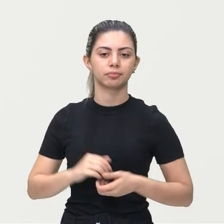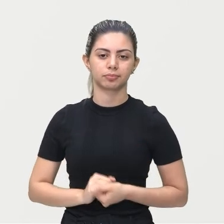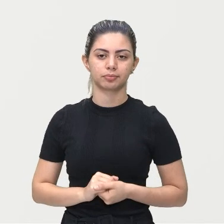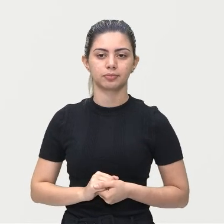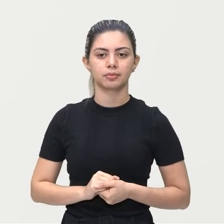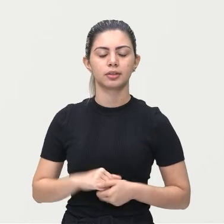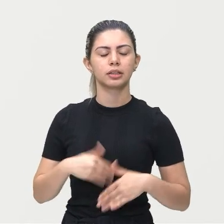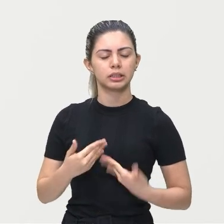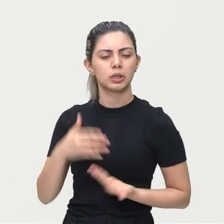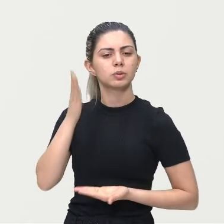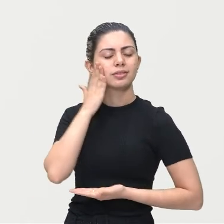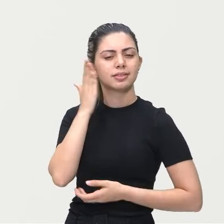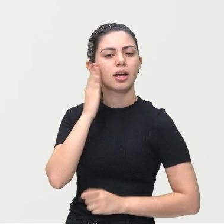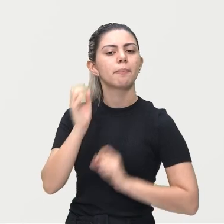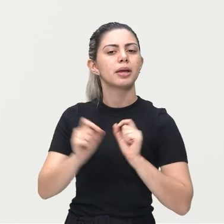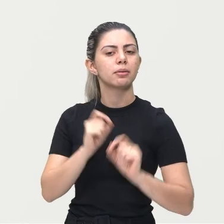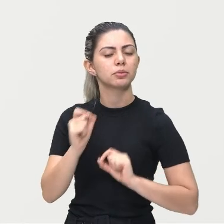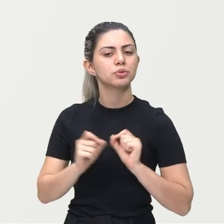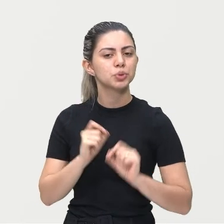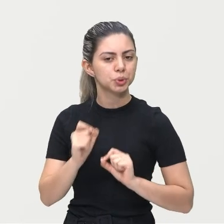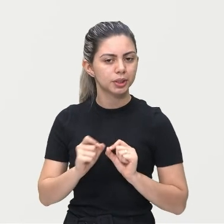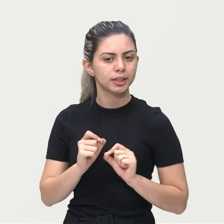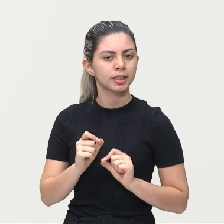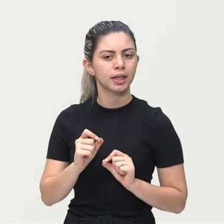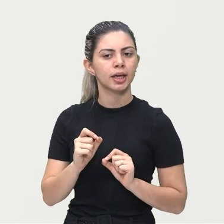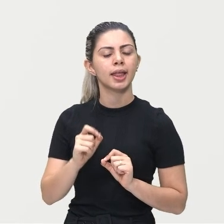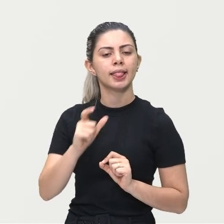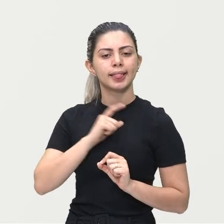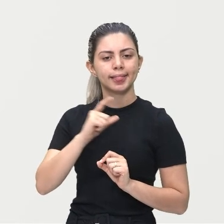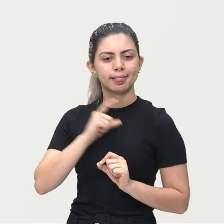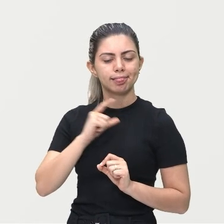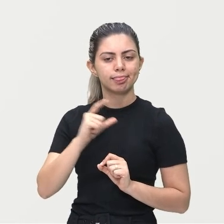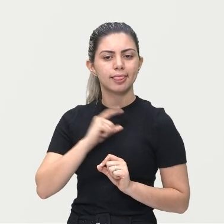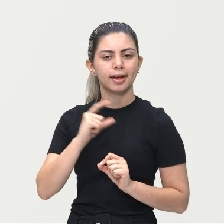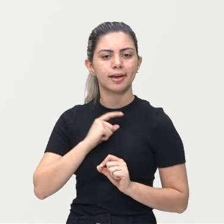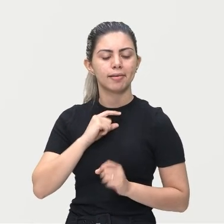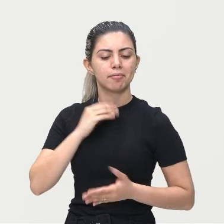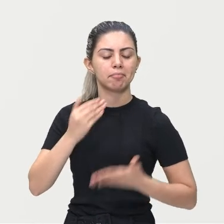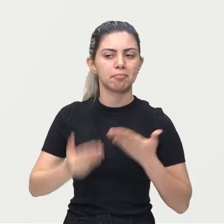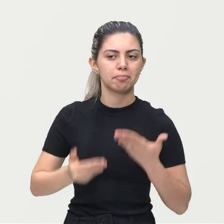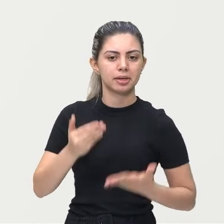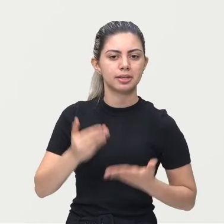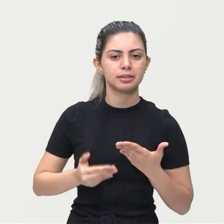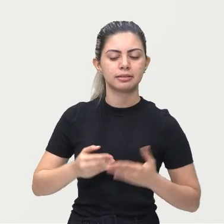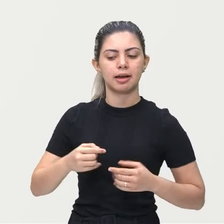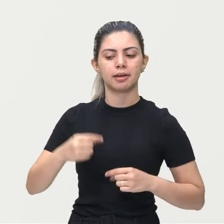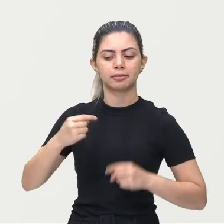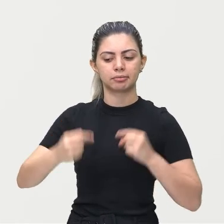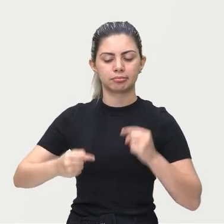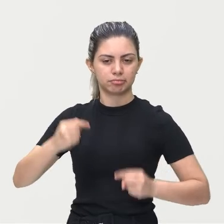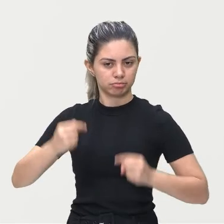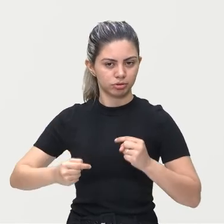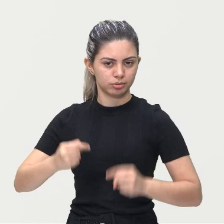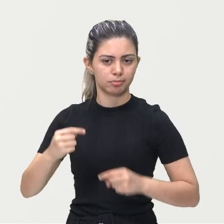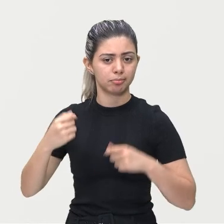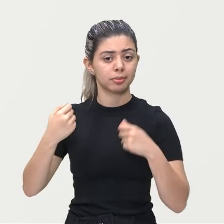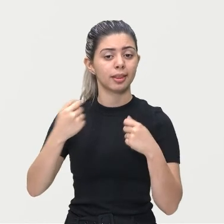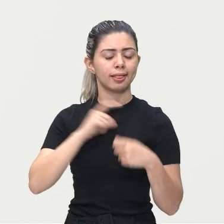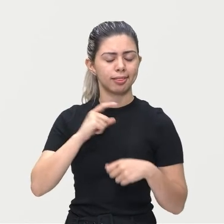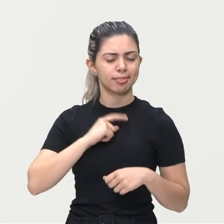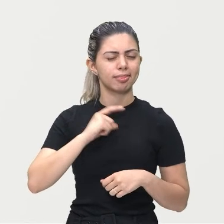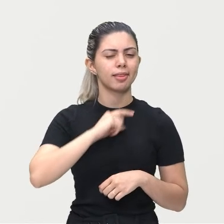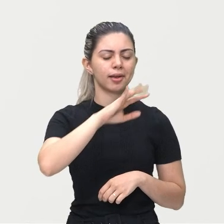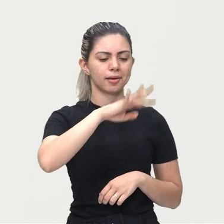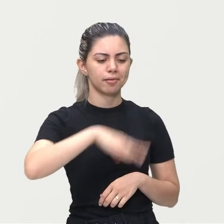já sabemos que quando nós estamos envolvendo pesagem de lutadores, né, existe uma tabela,